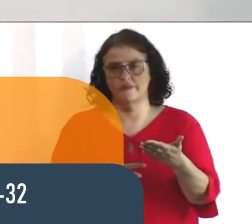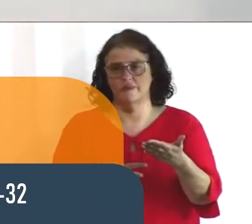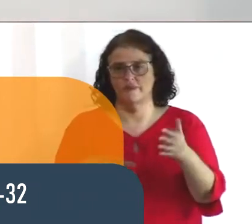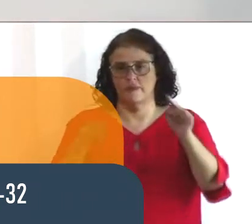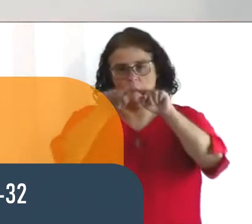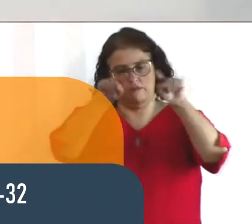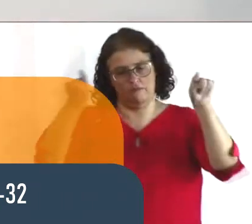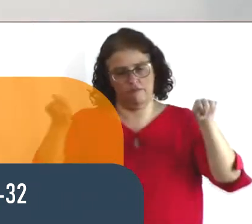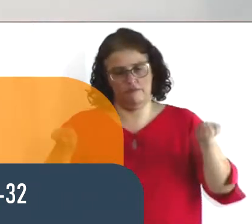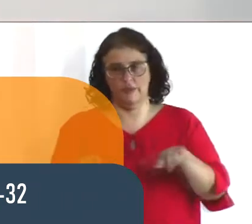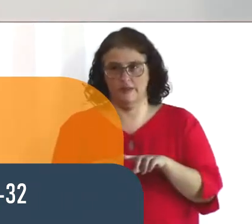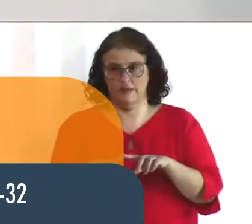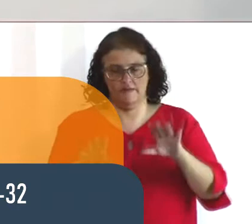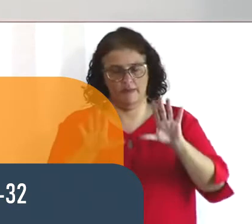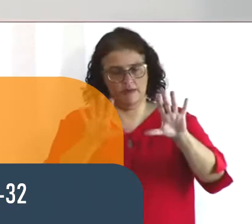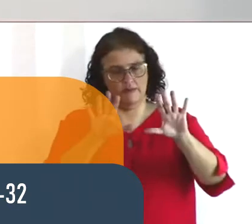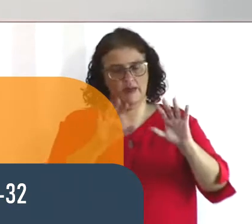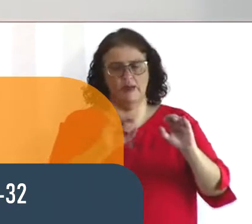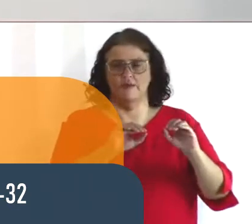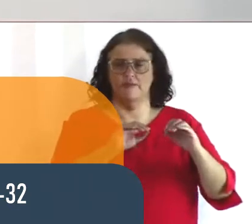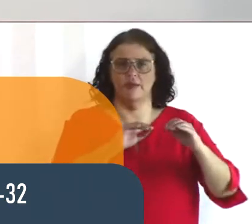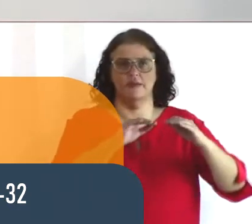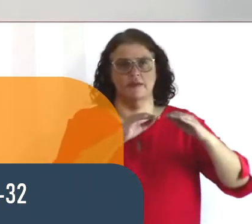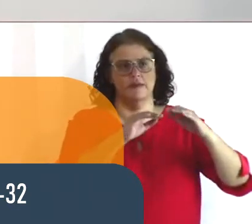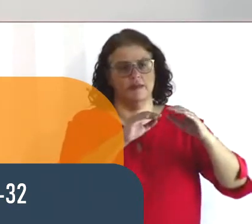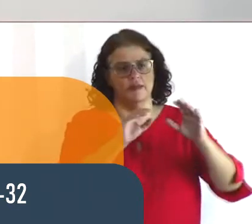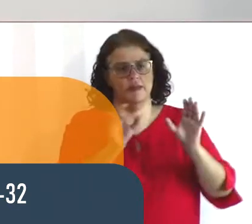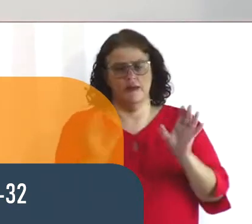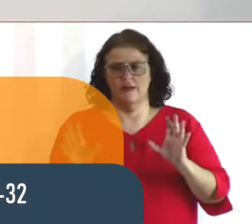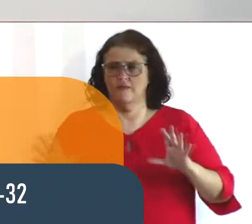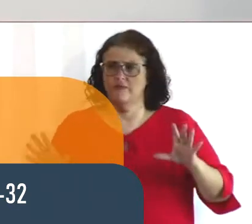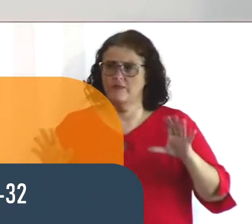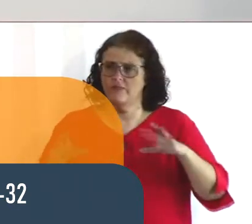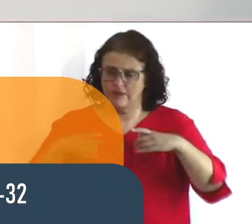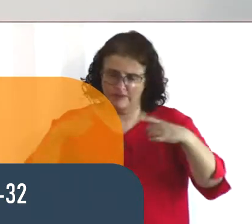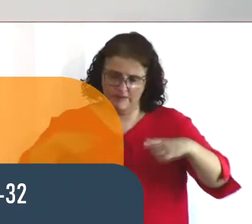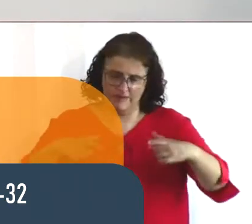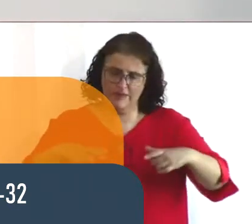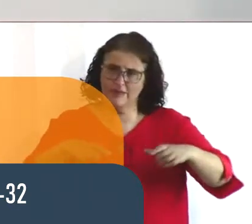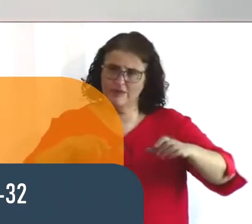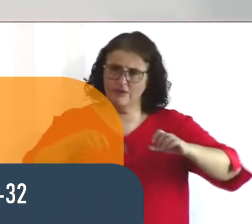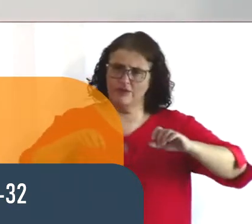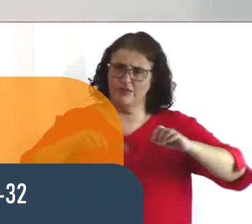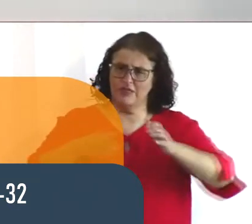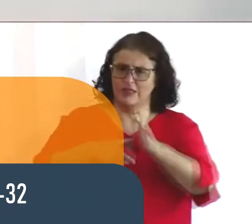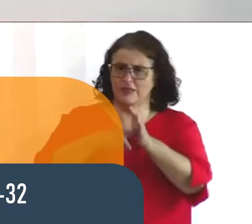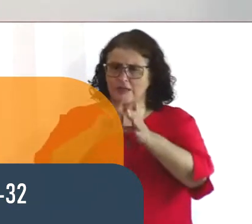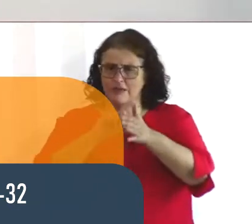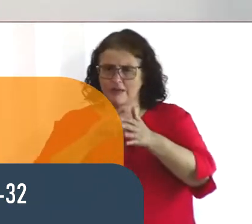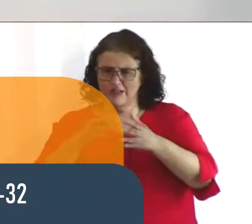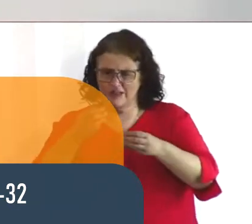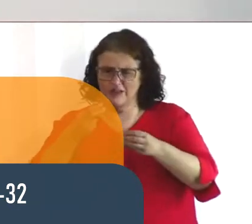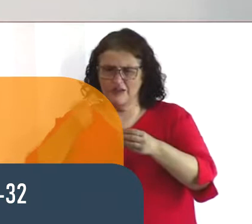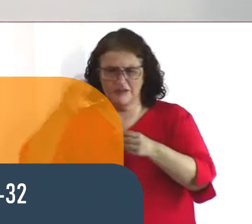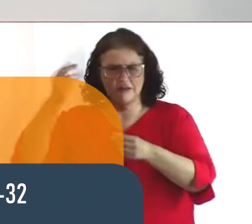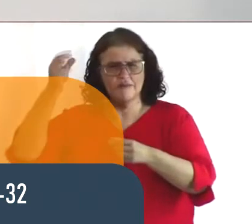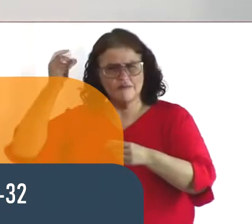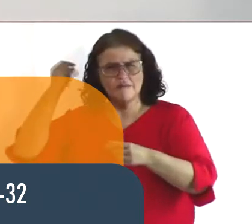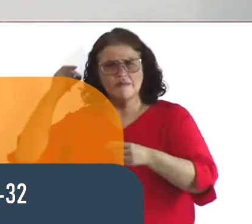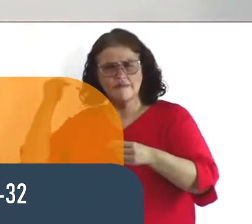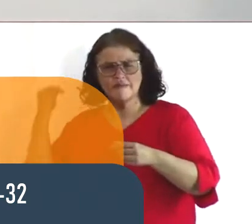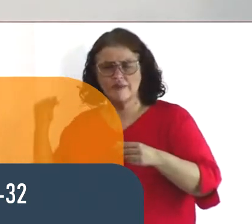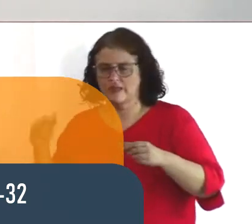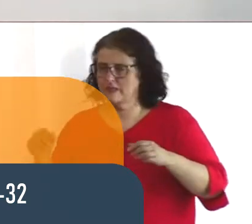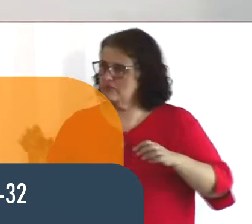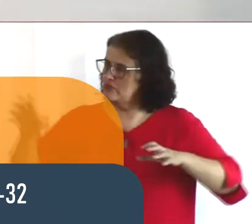uma cidade com muros. Uma cidade, as cidades antigas, elas tinham muros. Então, uma cidade,